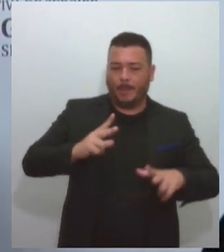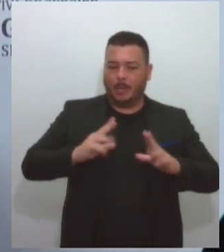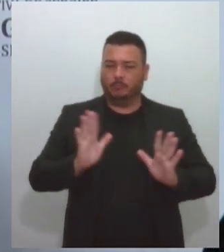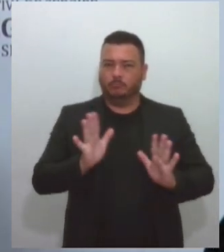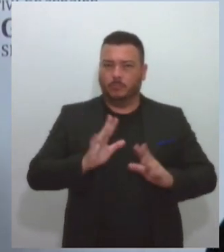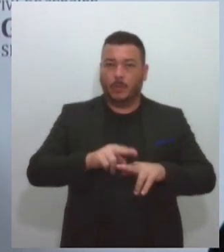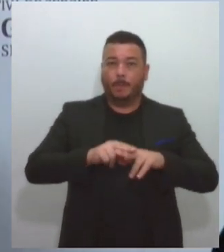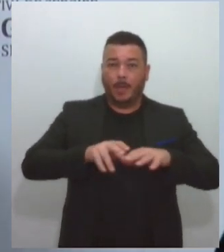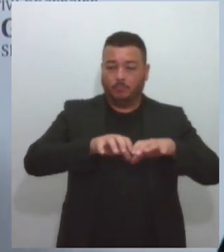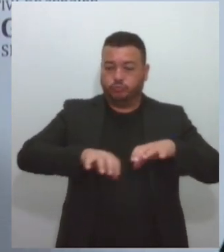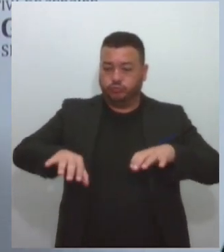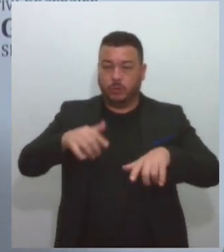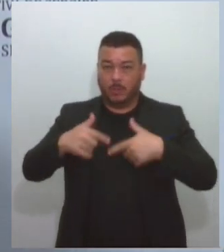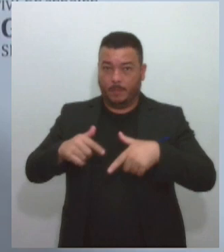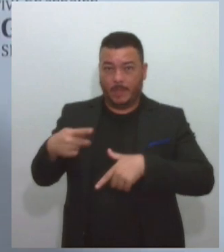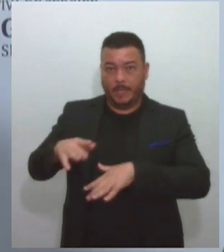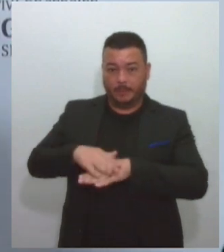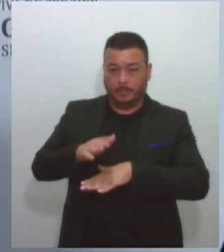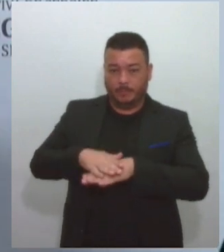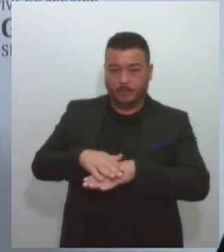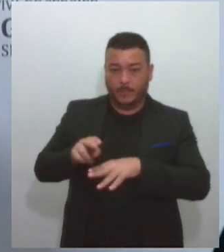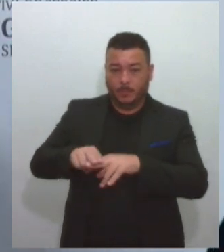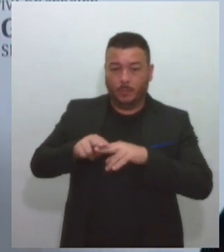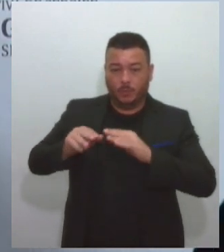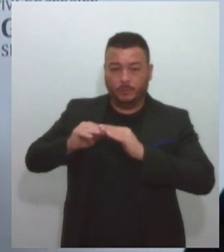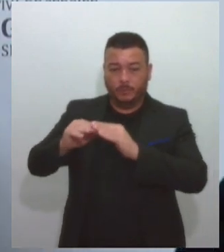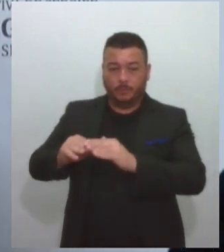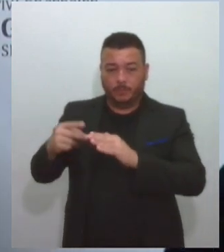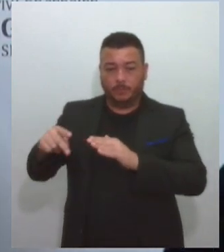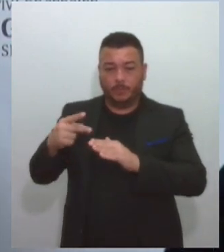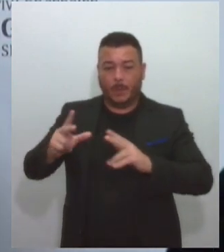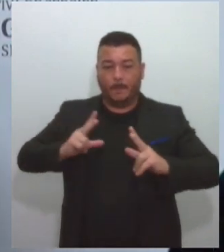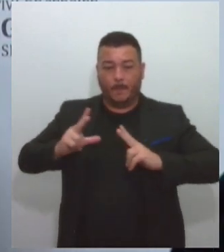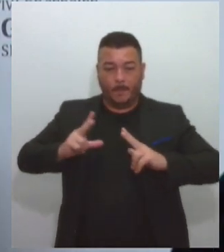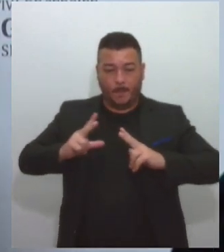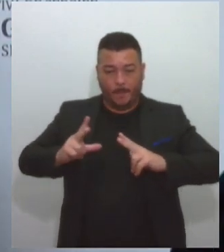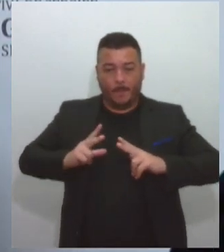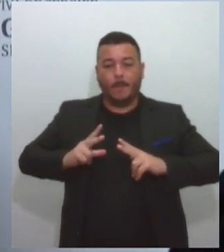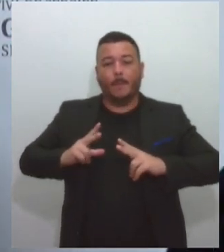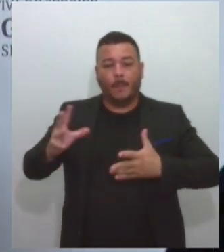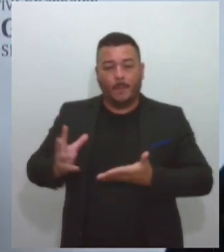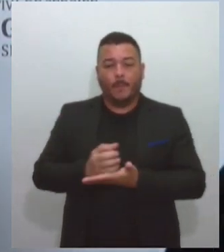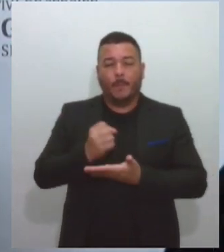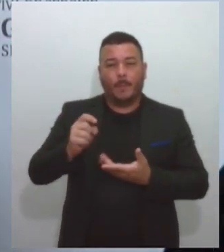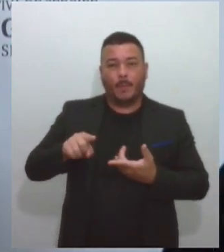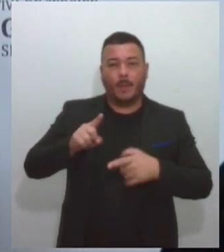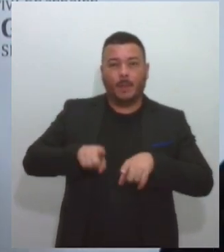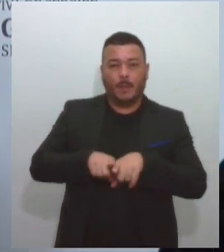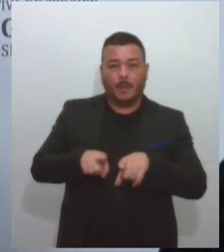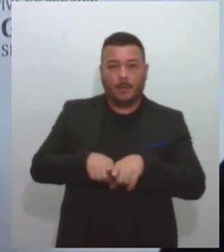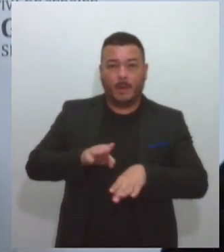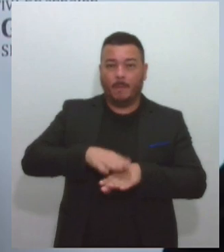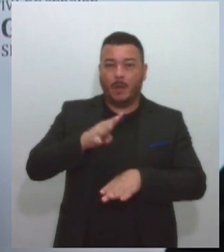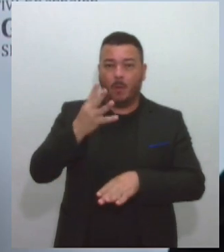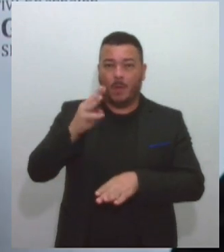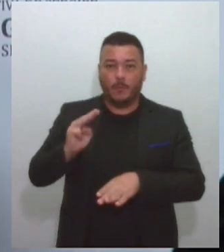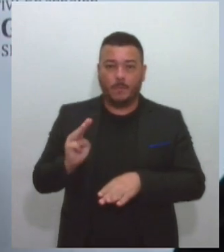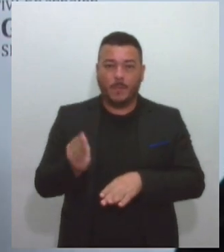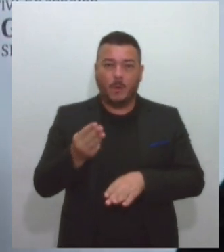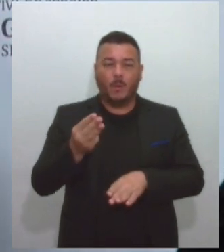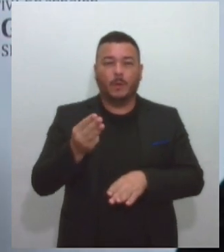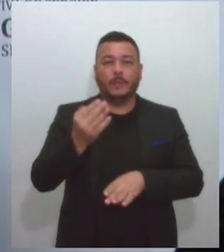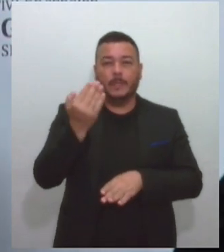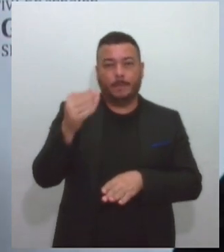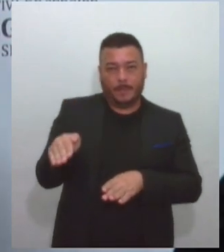serviços, passando assim a concessionária privada, que arrematou por um valor recorde de mais de 4,5 bilhões, o serviço de